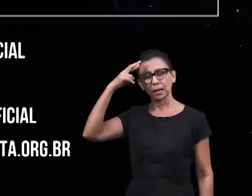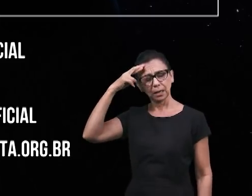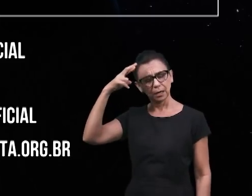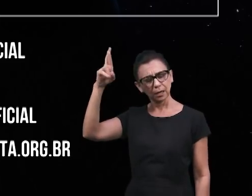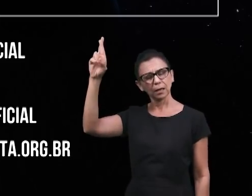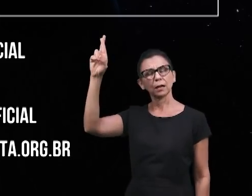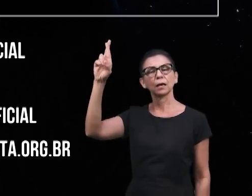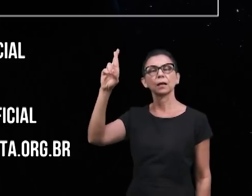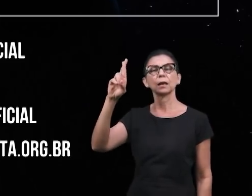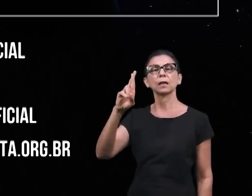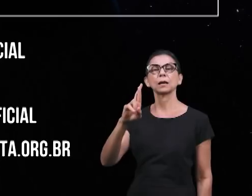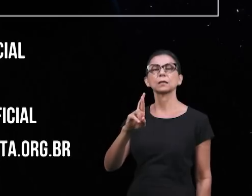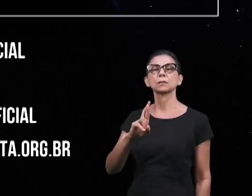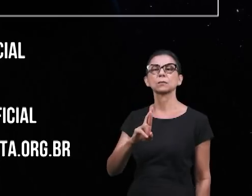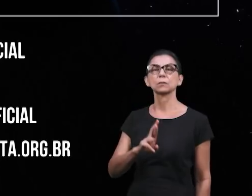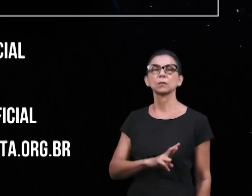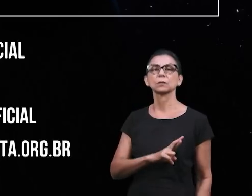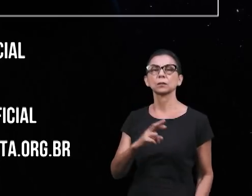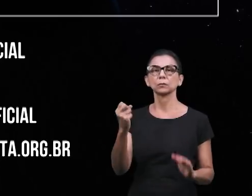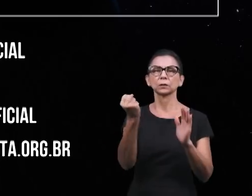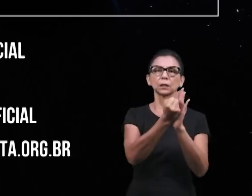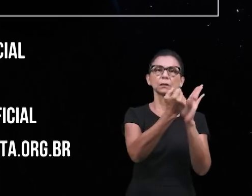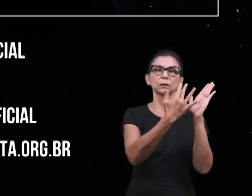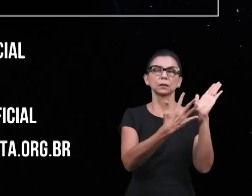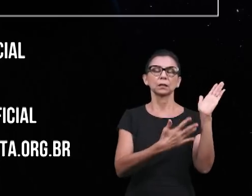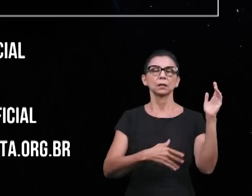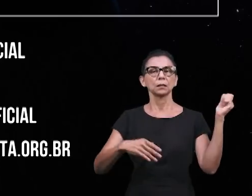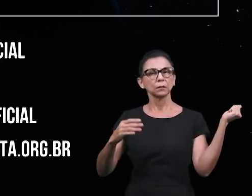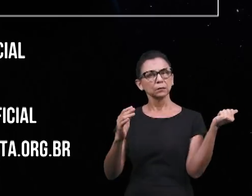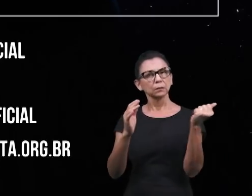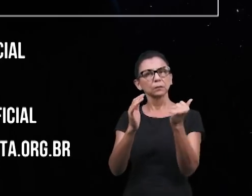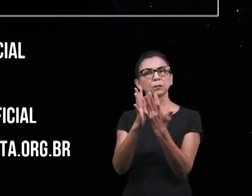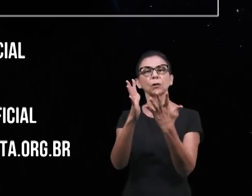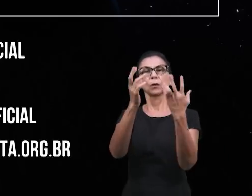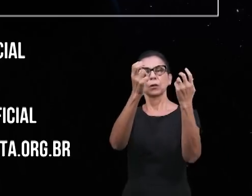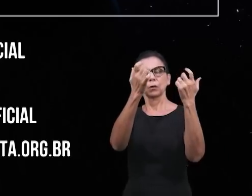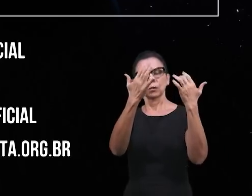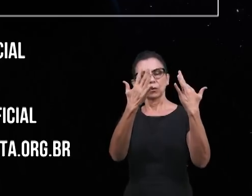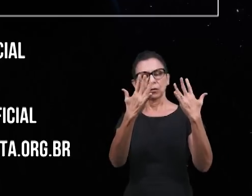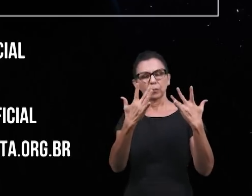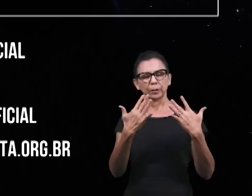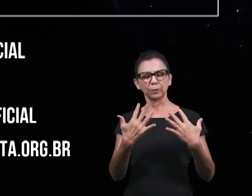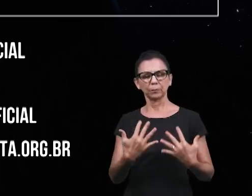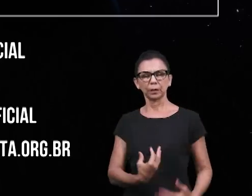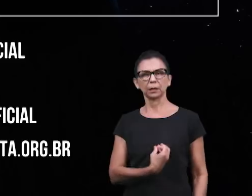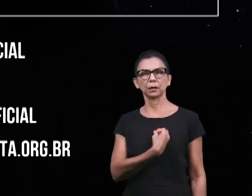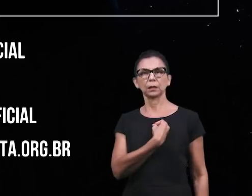dá, põe teu sangue sobre mim.